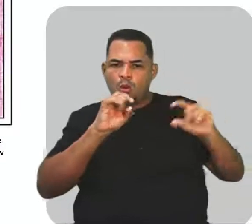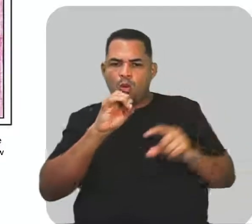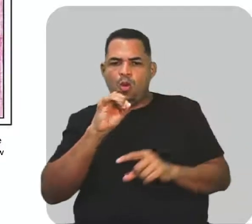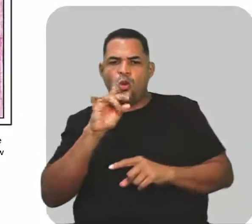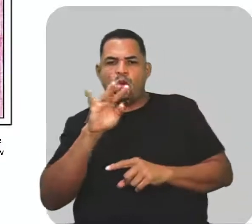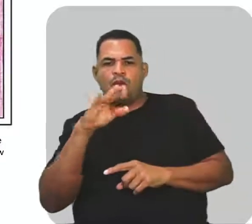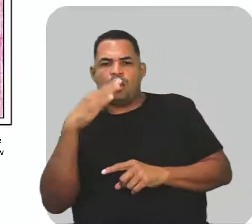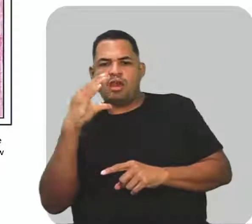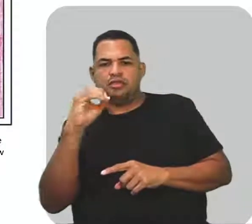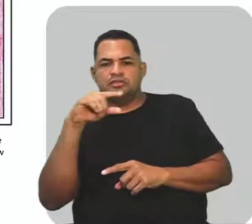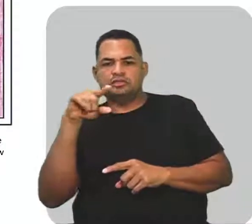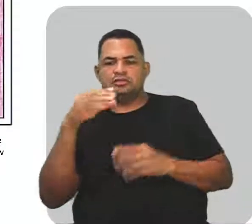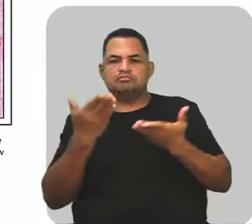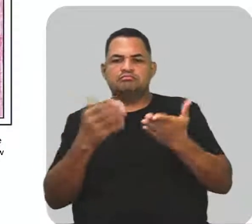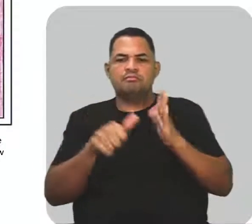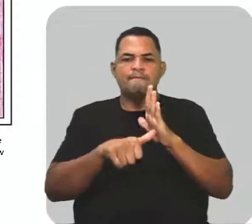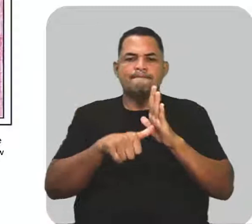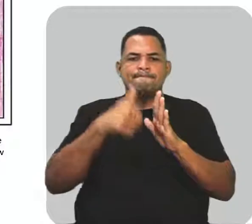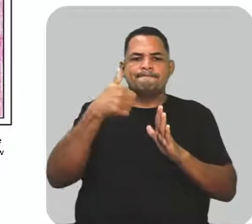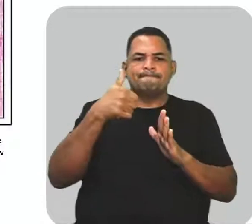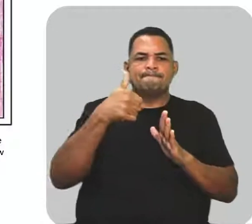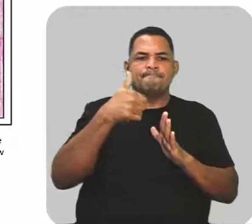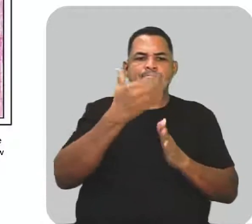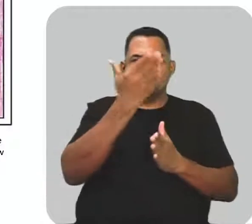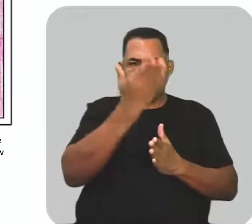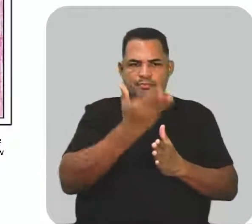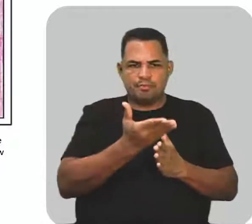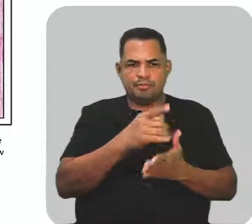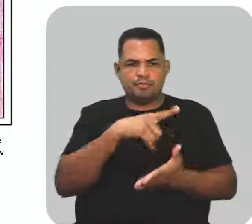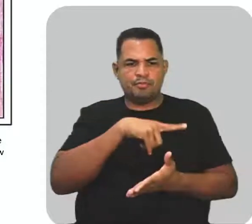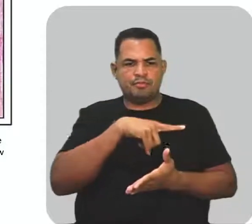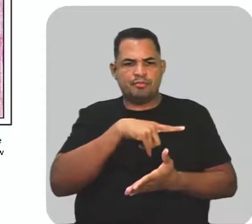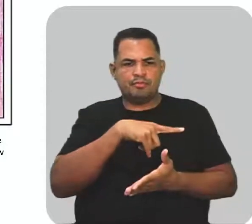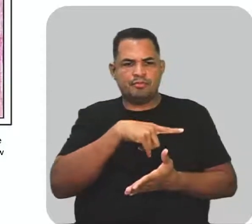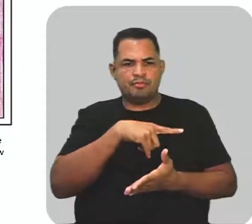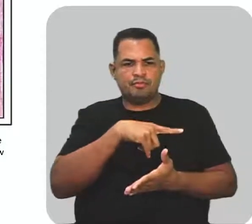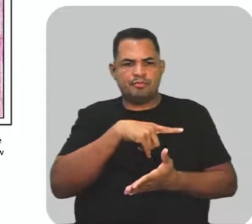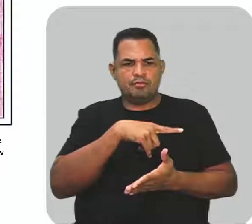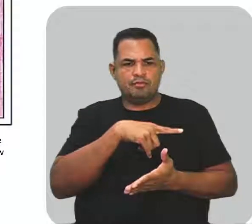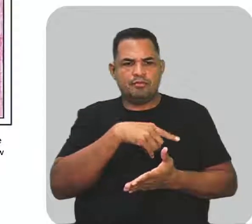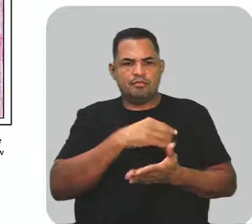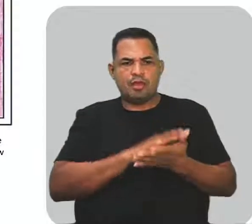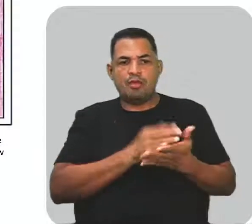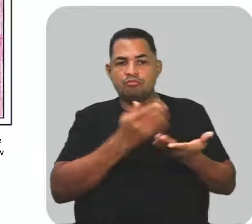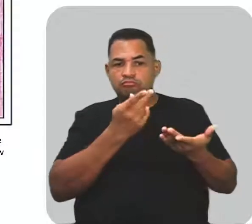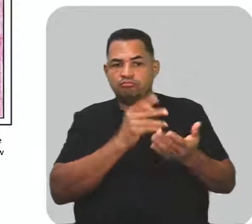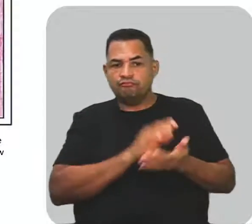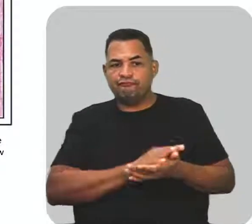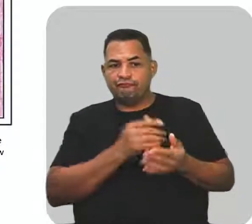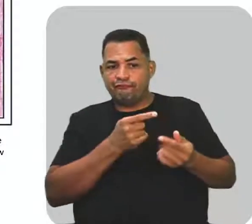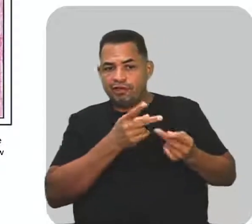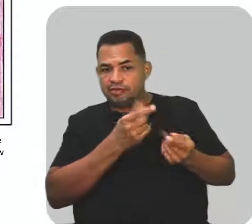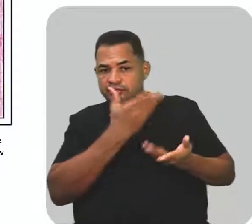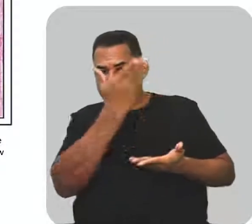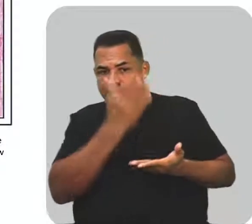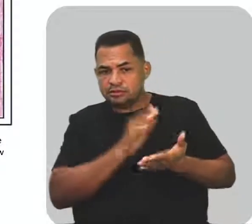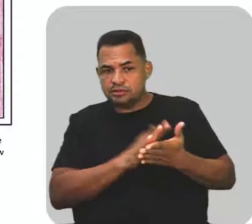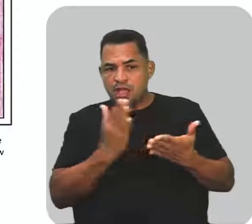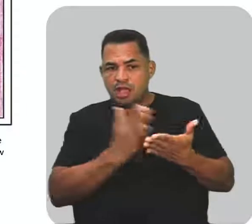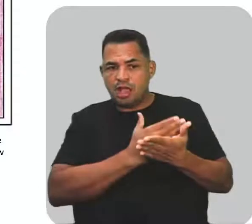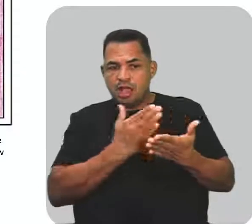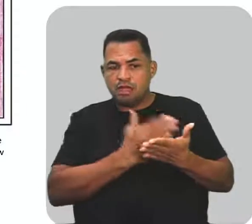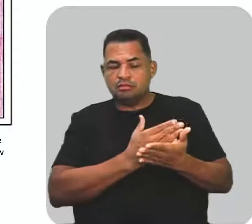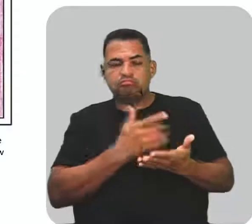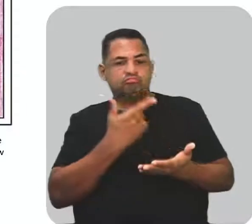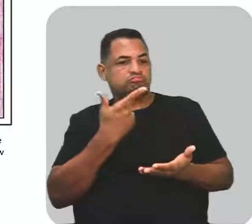né? Então, no primeiro quadro, a gente já tem o que aí? Olha o cartaz. Vende-se